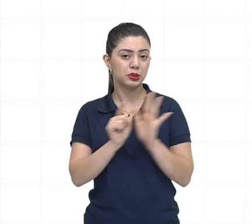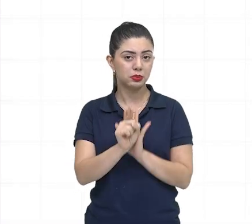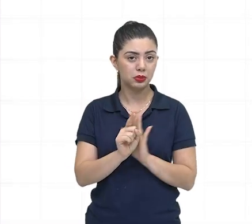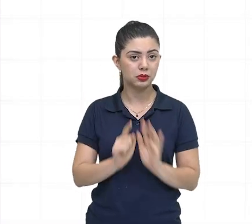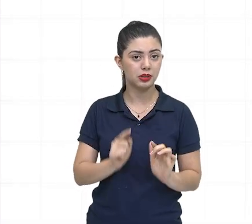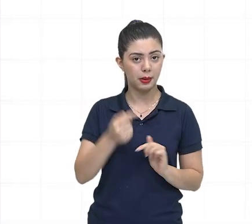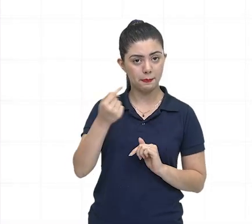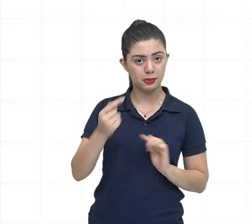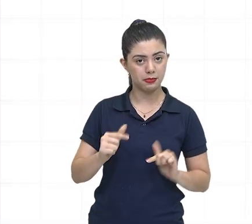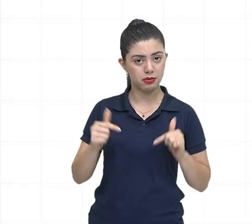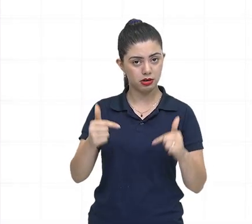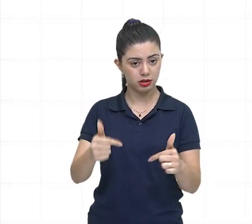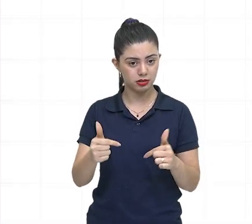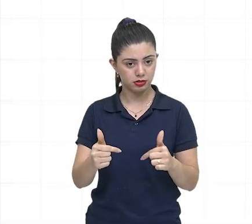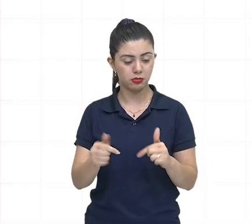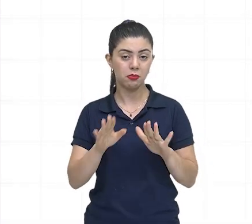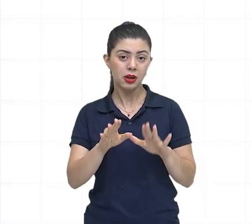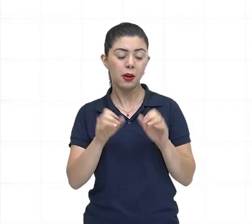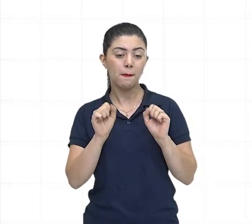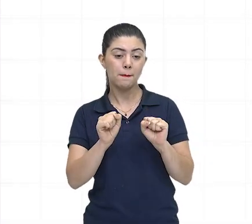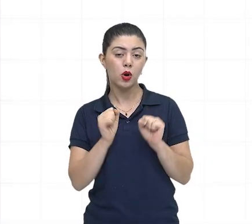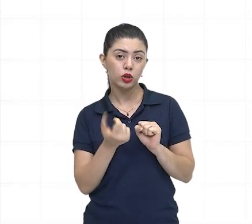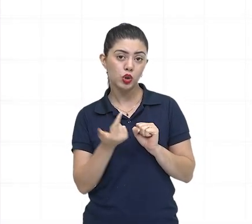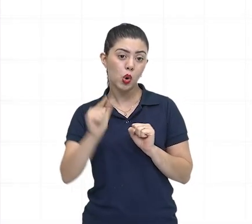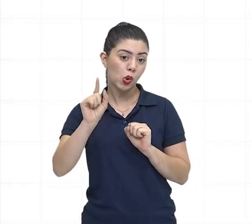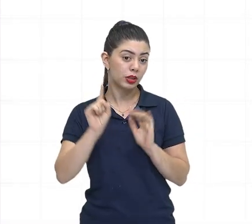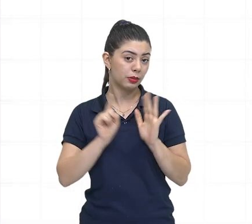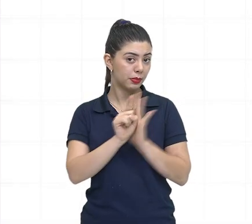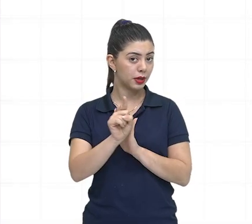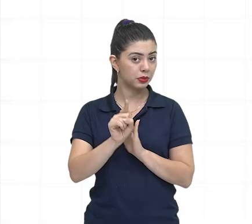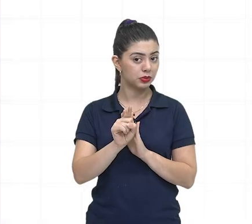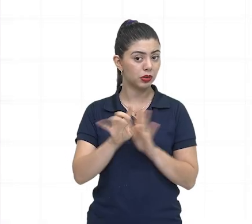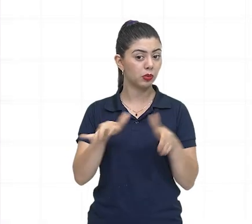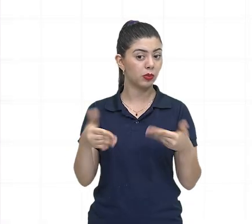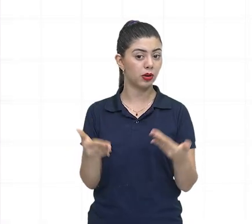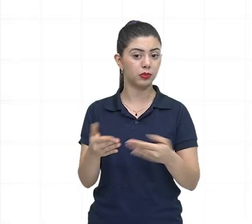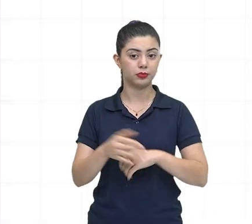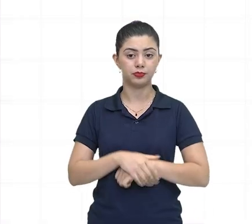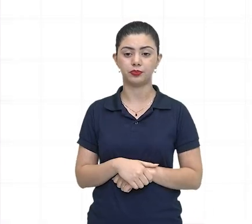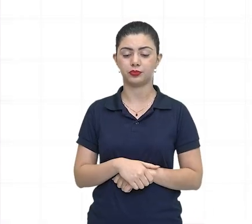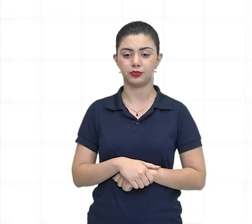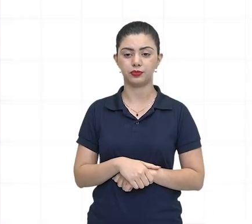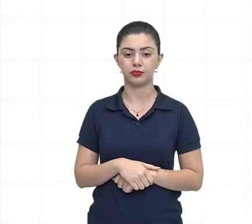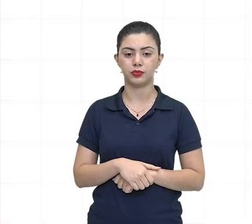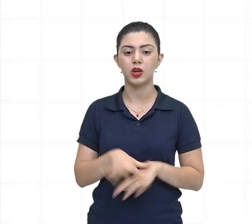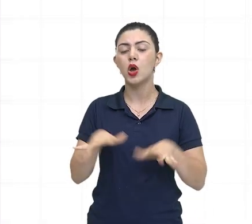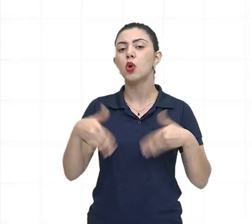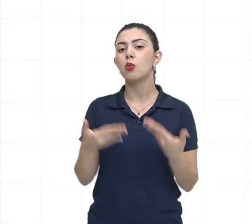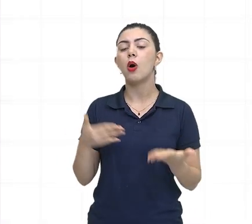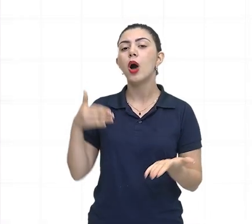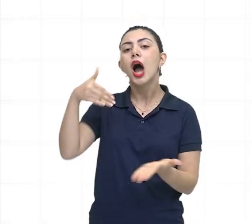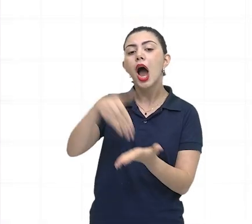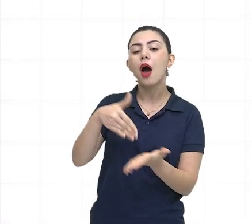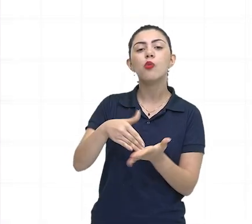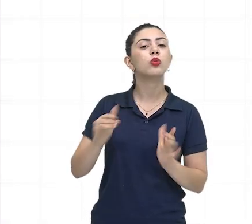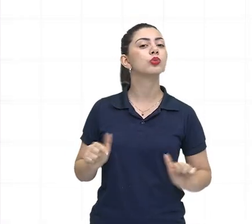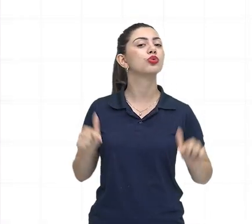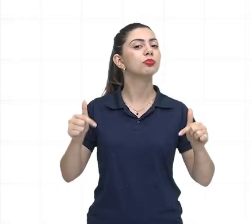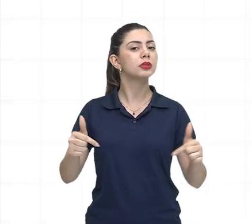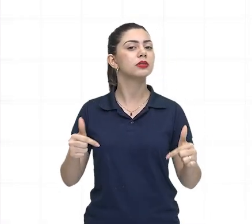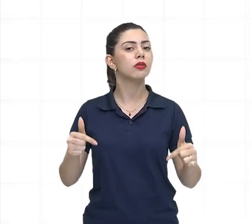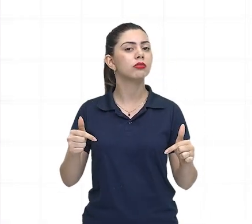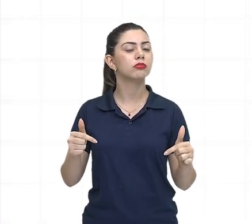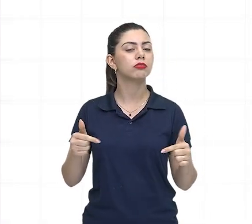era a primeira ação, eu poderia fazer uma outra pergunta. Qual deve ser a